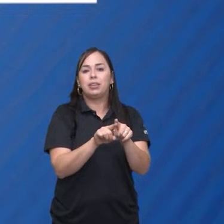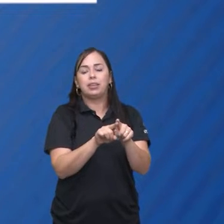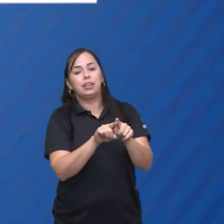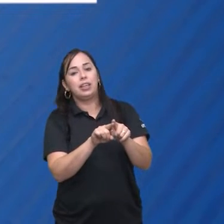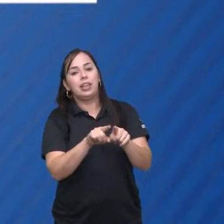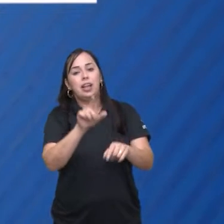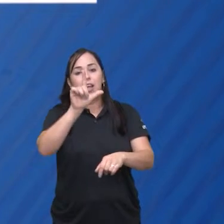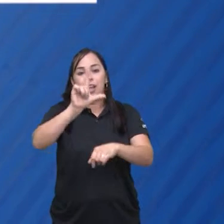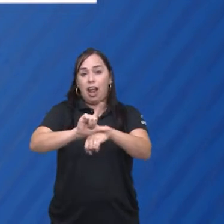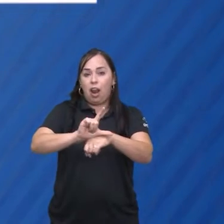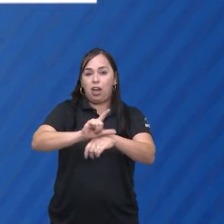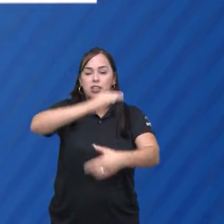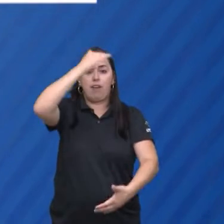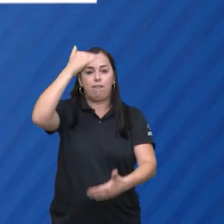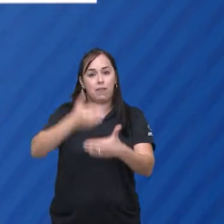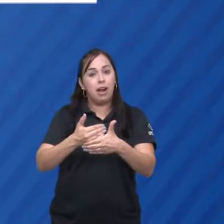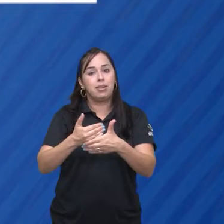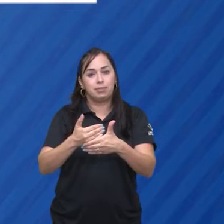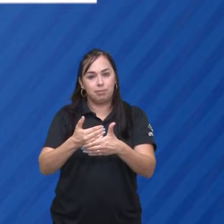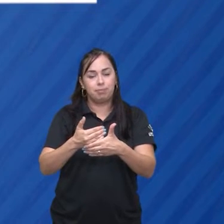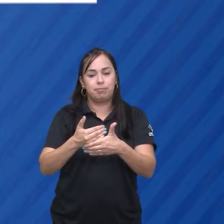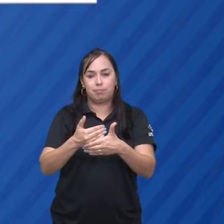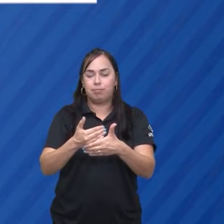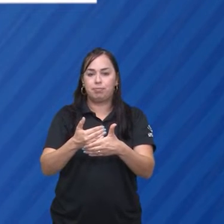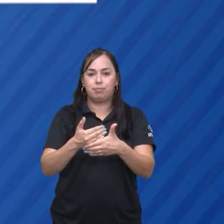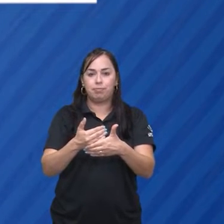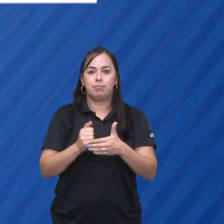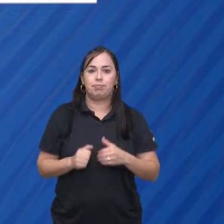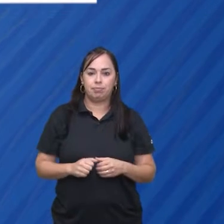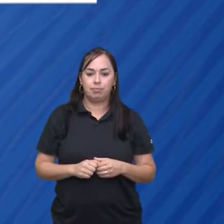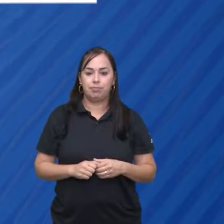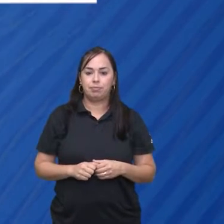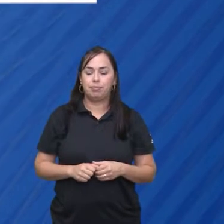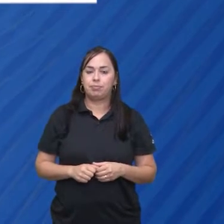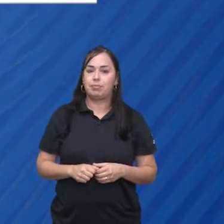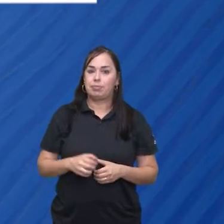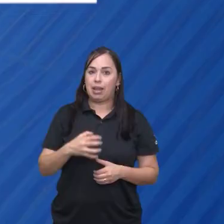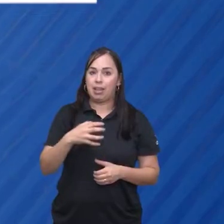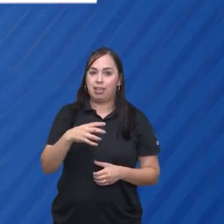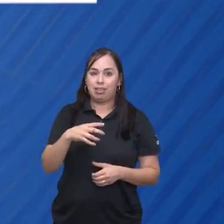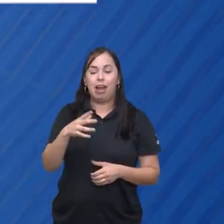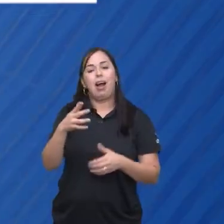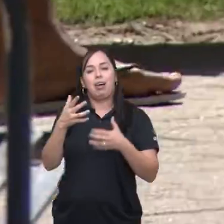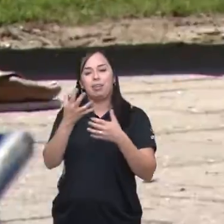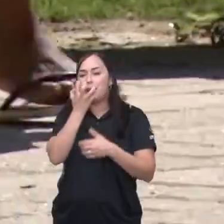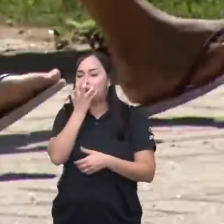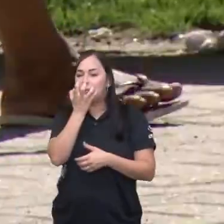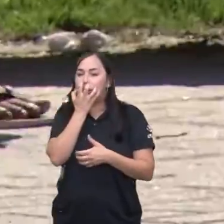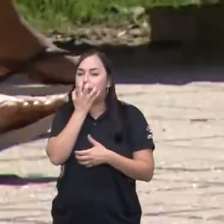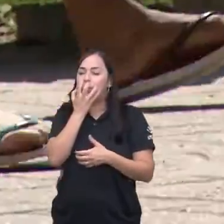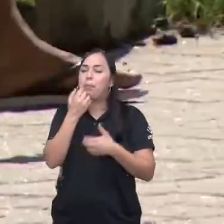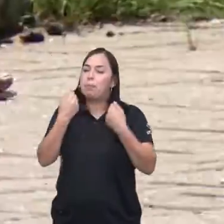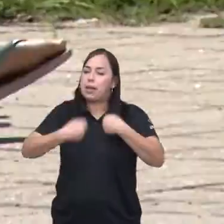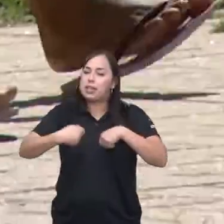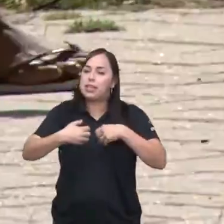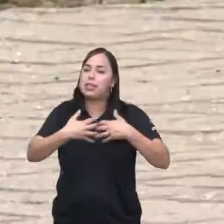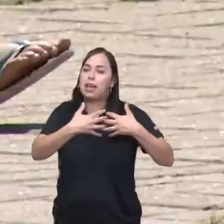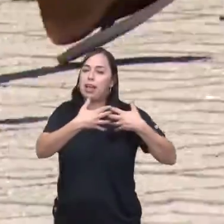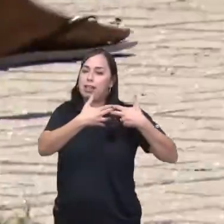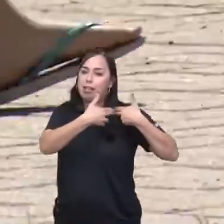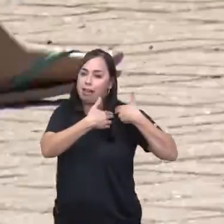autuado. As penalidades vão desde multa até mesmo a cassação do alvará de funcionamento. Ter um animal